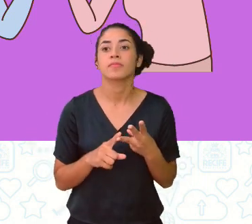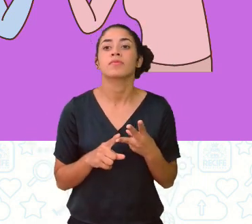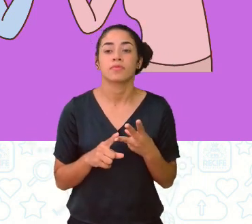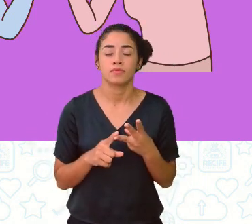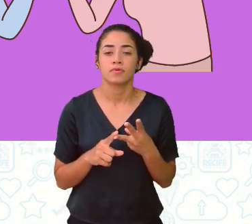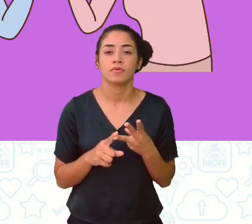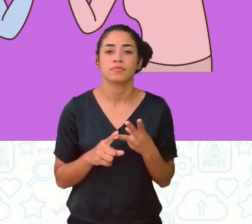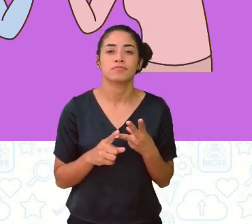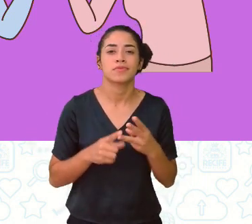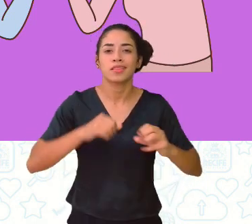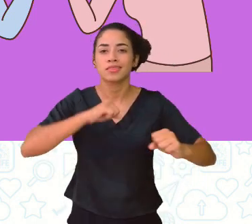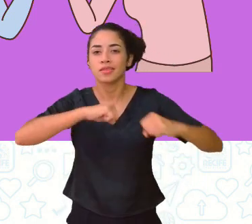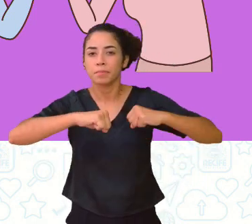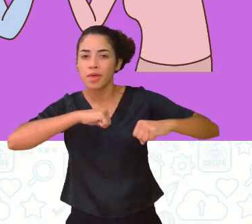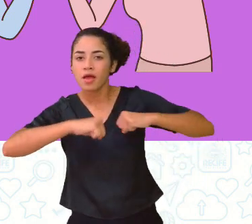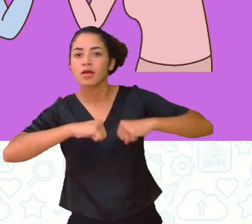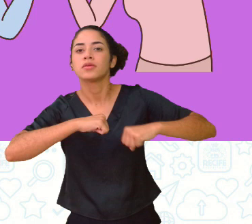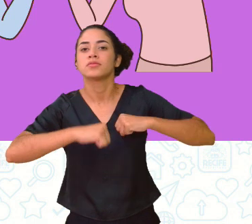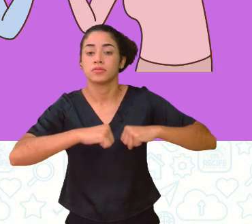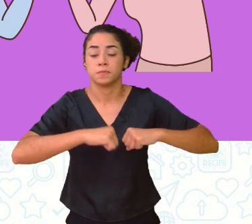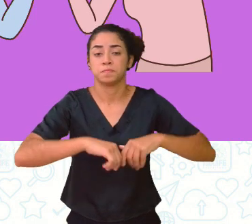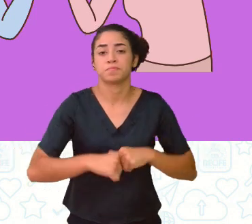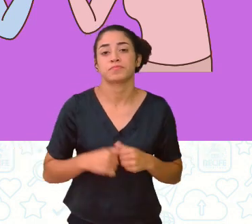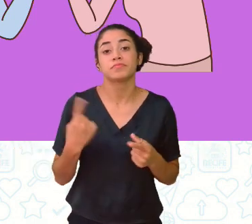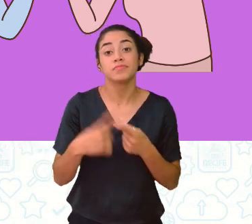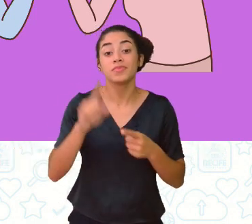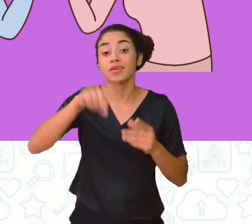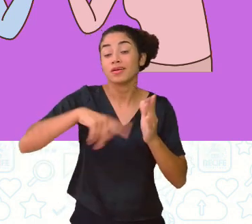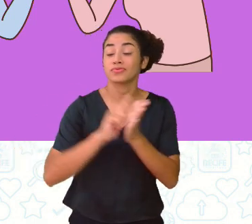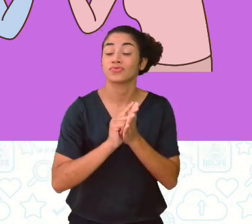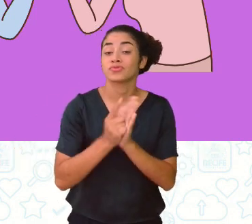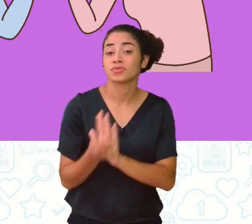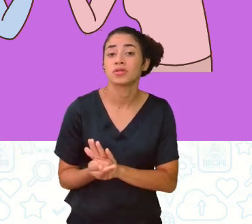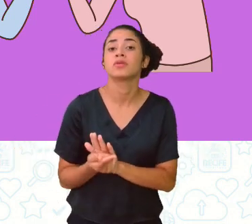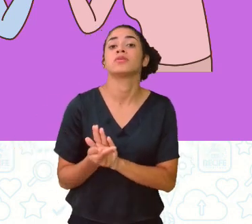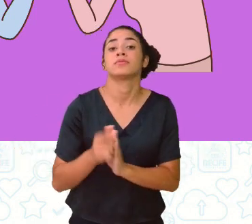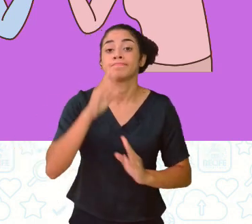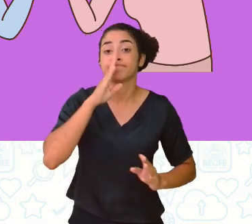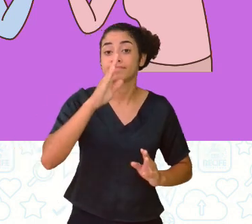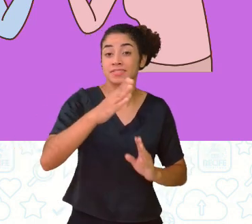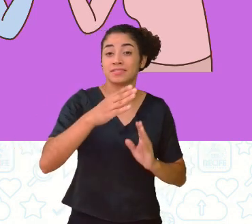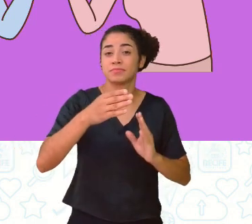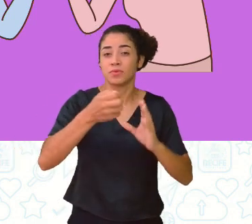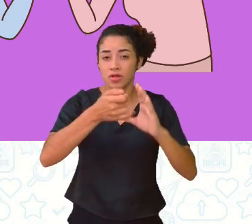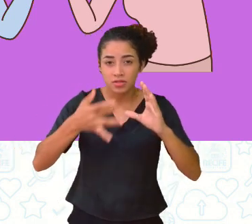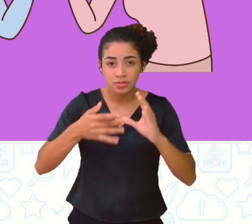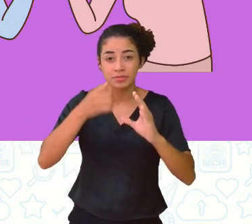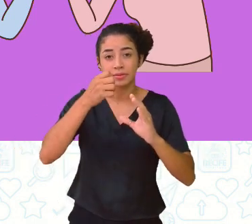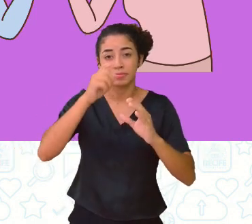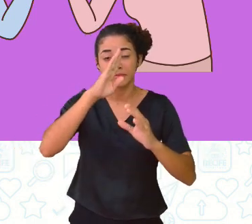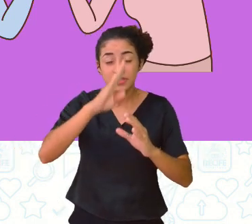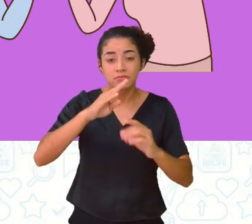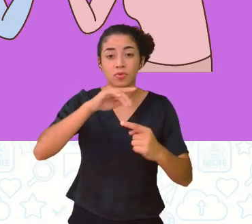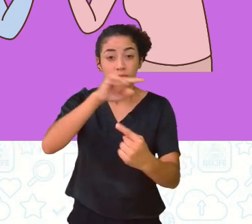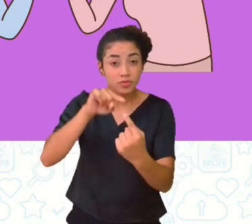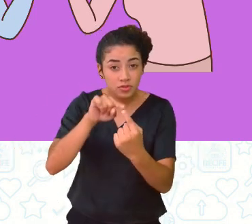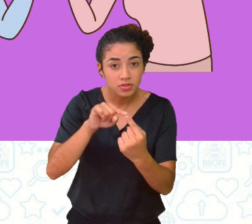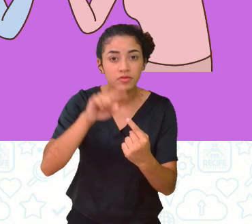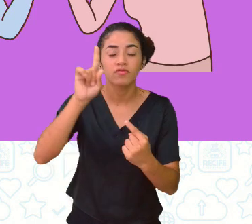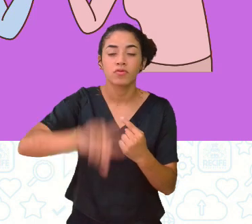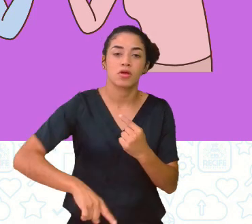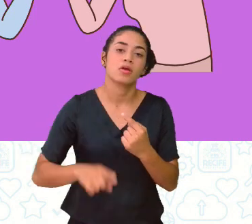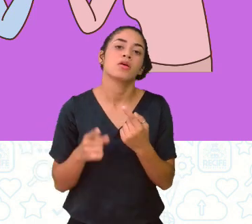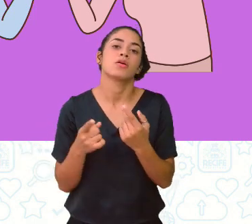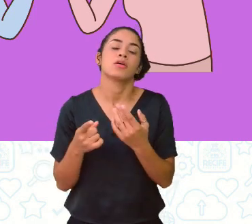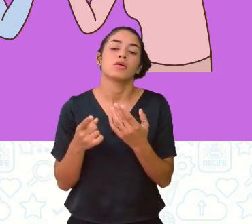dissertação, debate regrado, porque são gêneros cuja principal finalidade é de defender